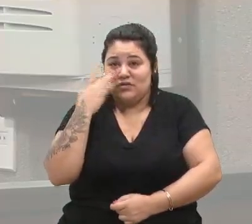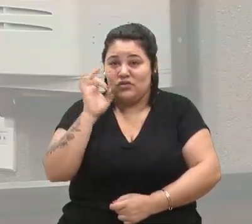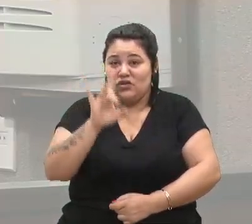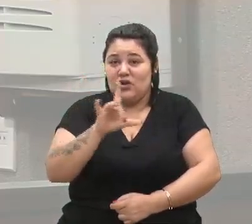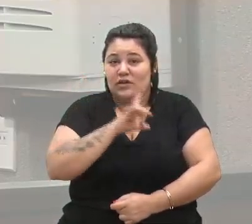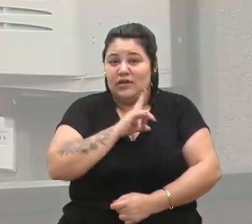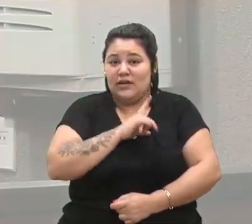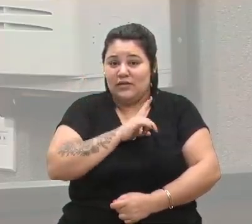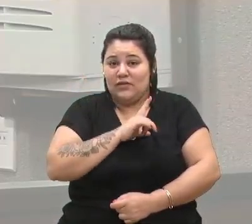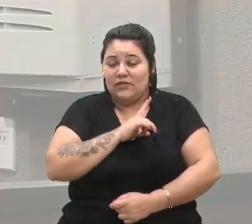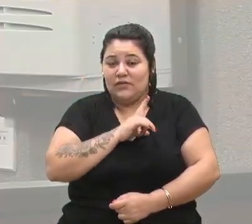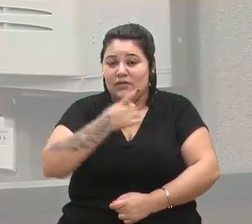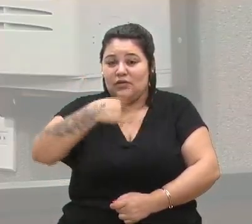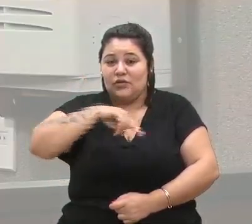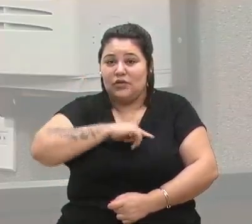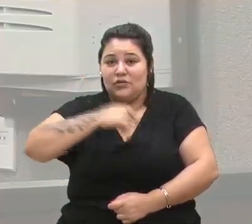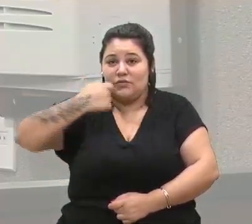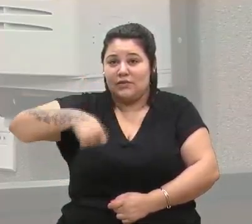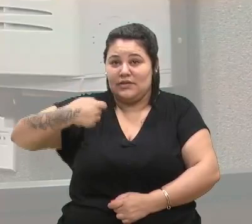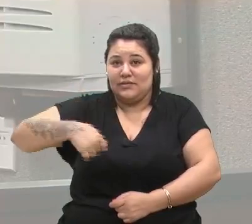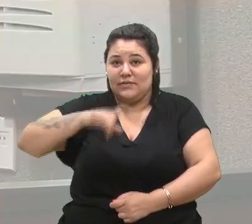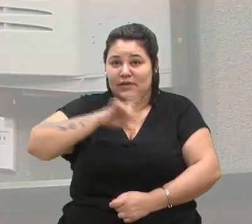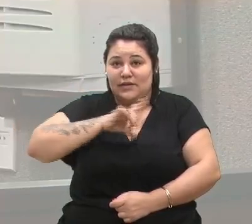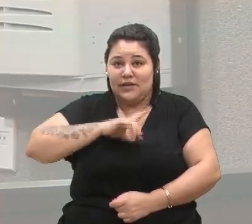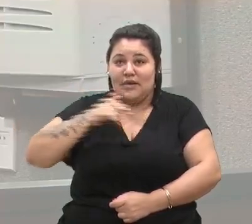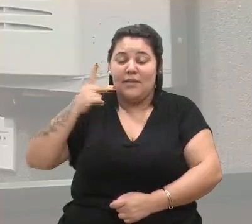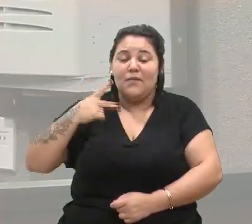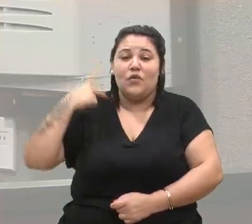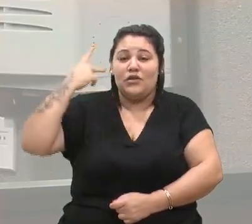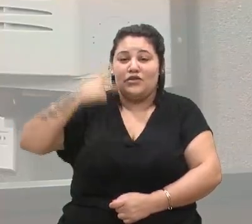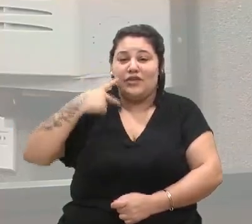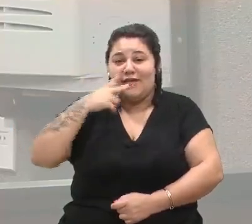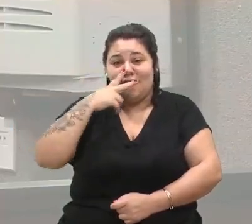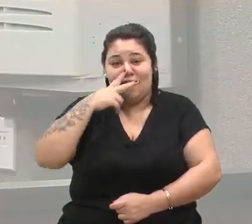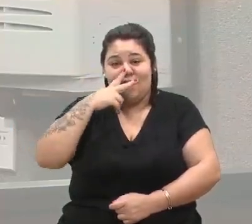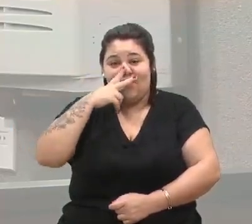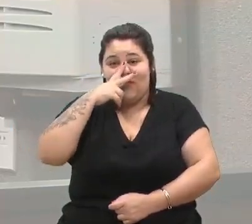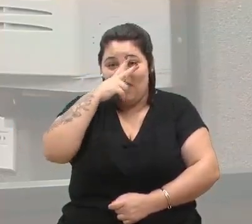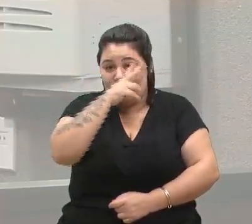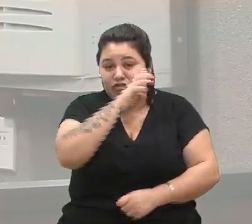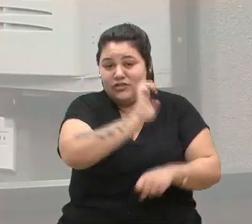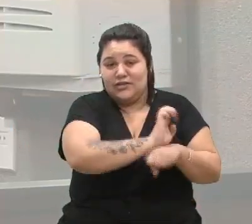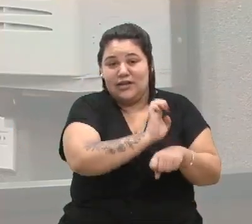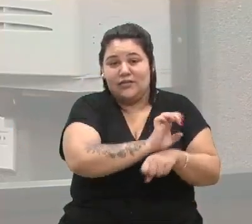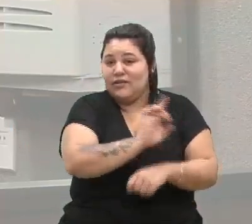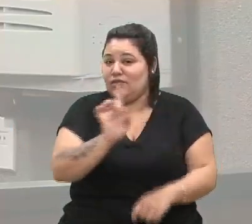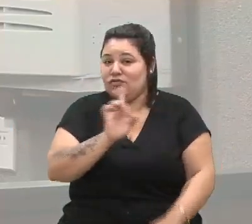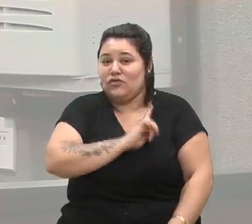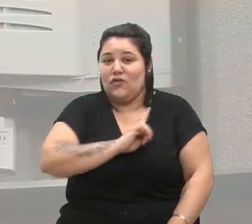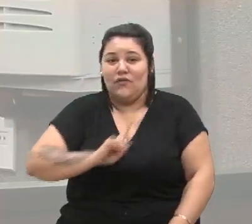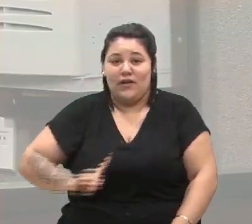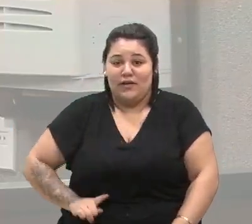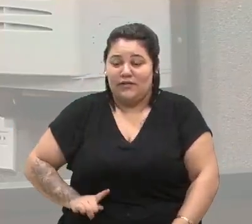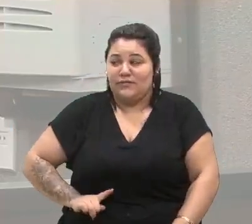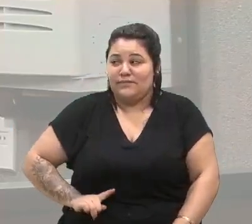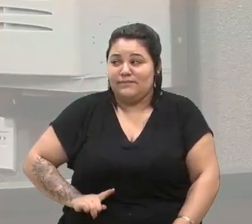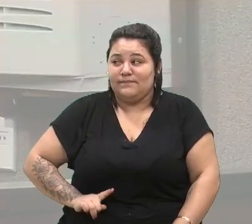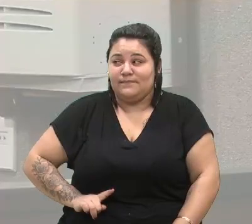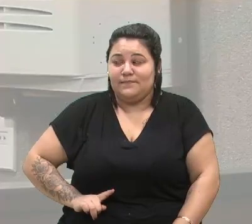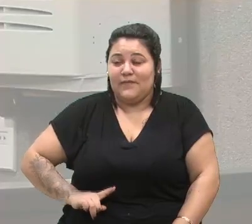noção de que nós precisamos ter políticas fortes de Estado e não de governo, é que a gente vai